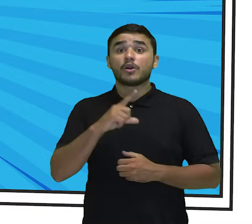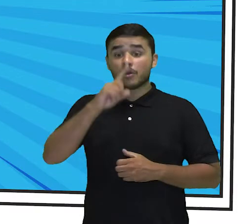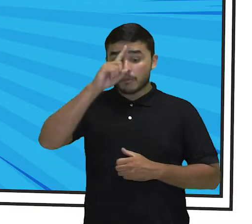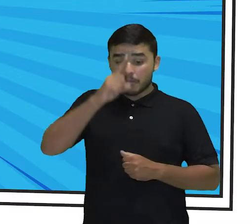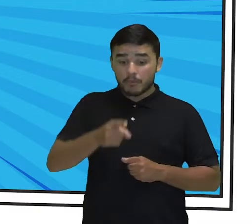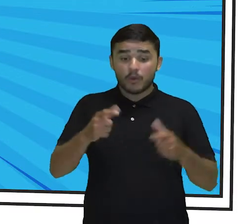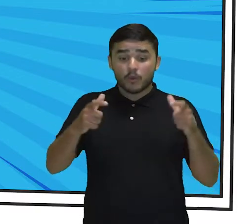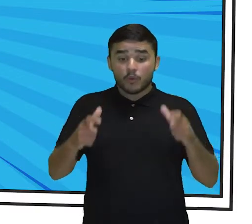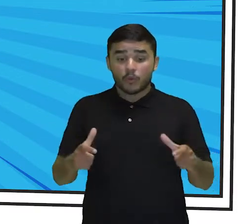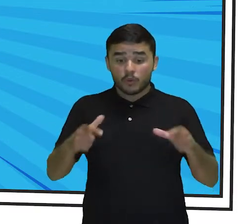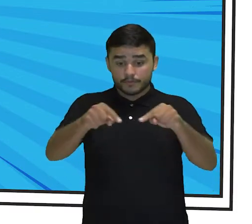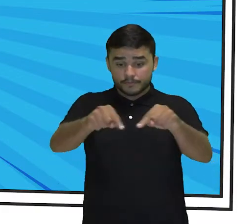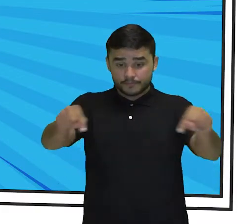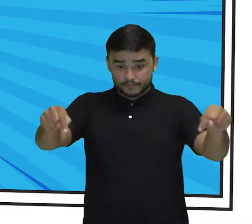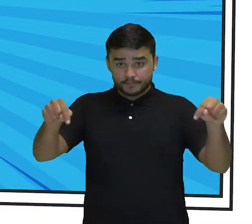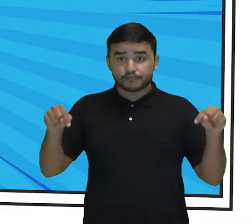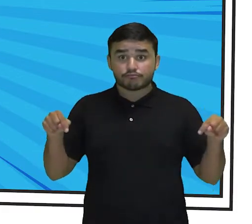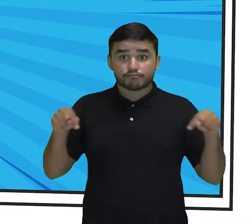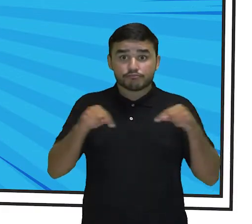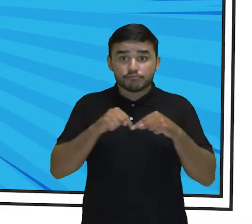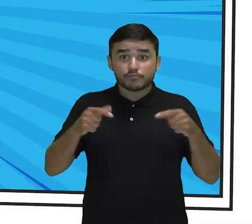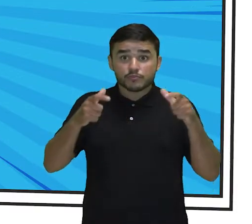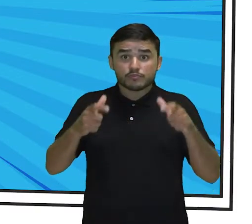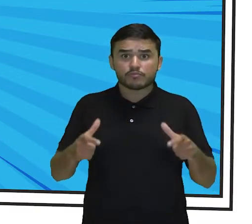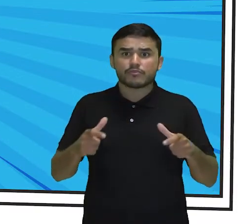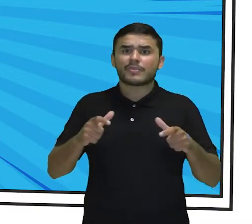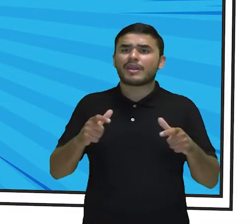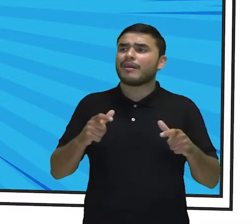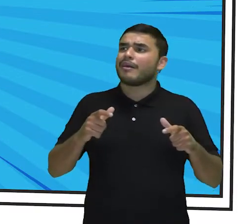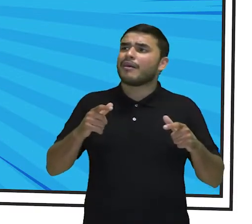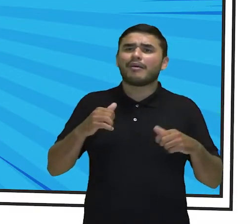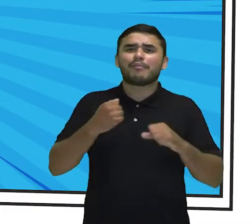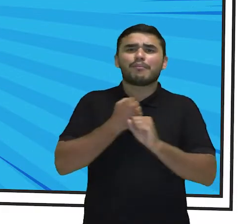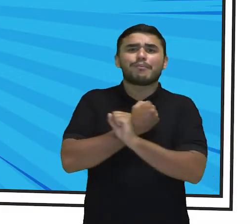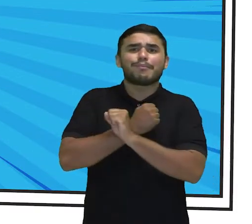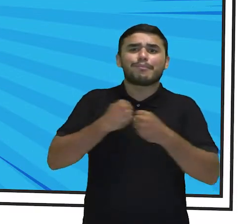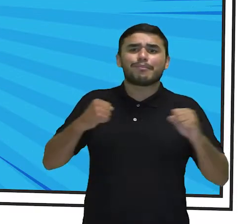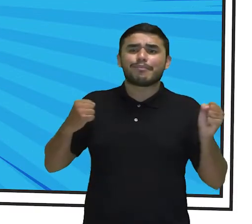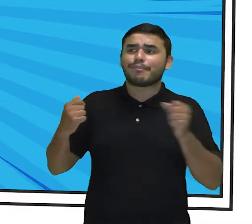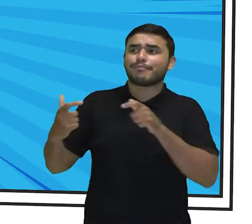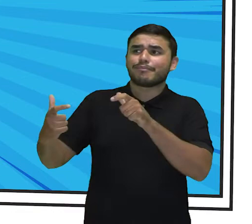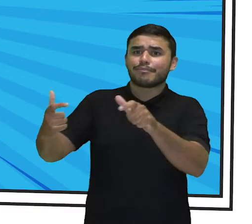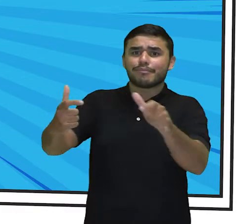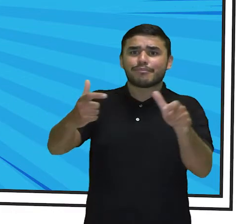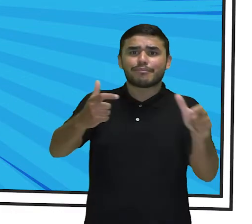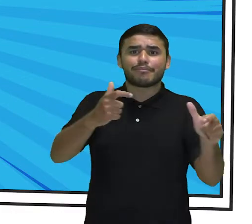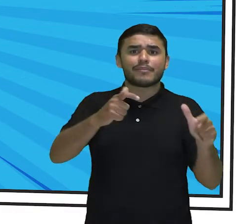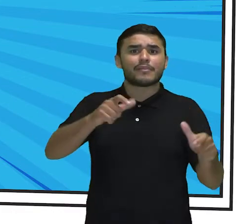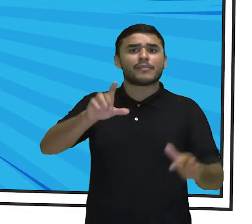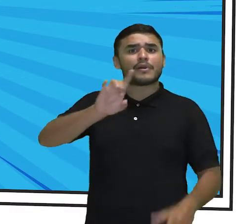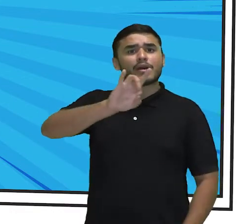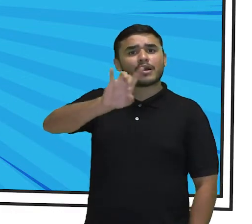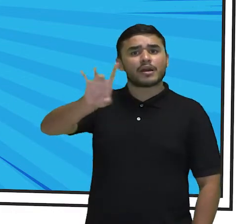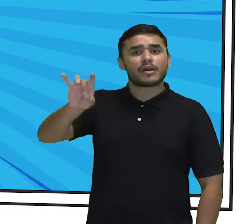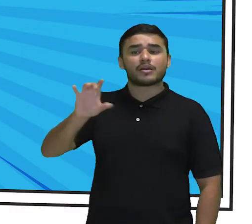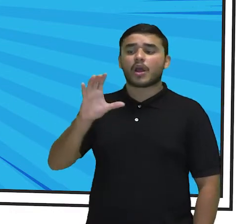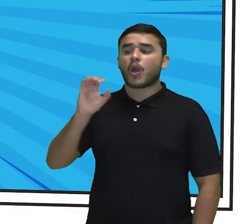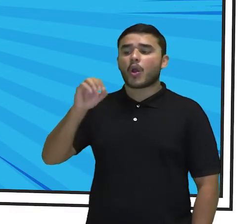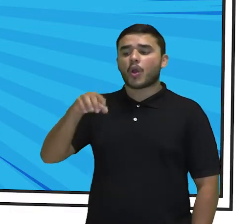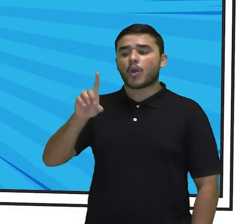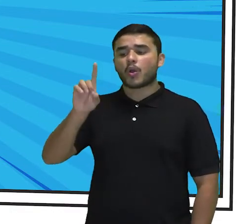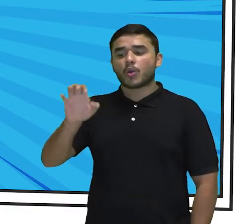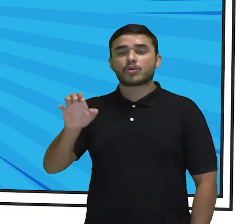sua terra. Existem várias terras com vários senhores, com vários poderes. Existe o conde,